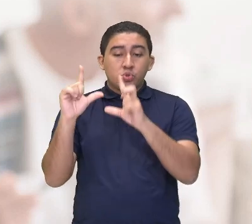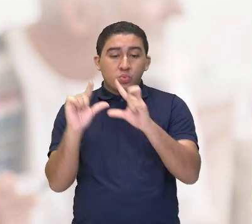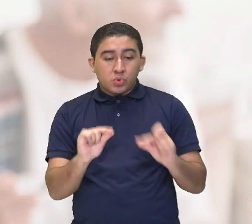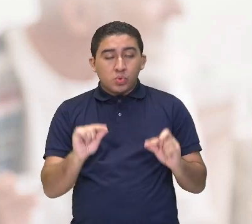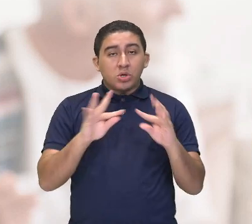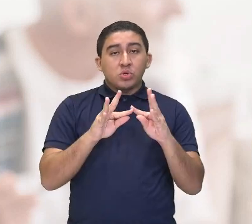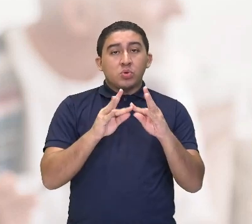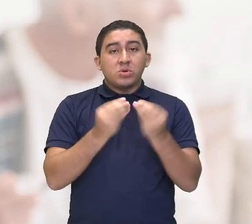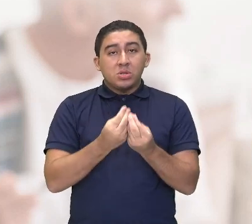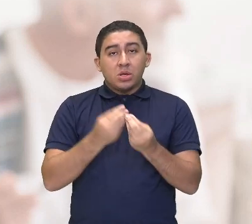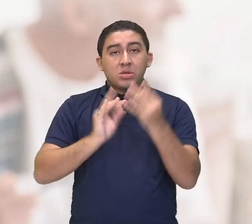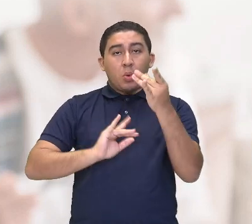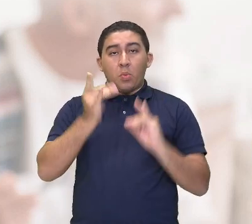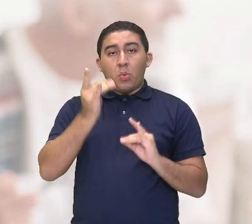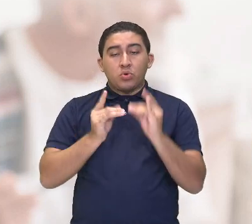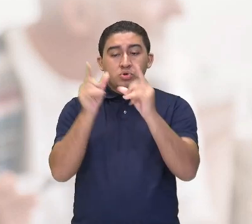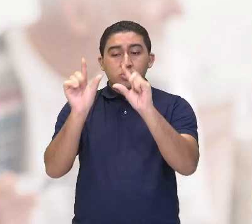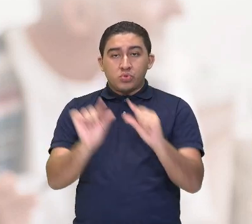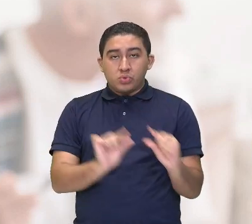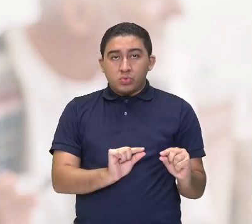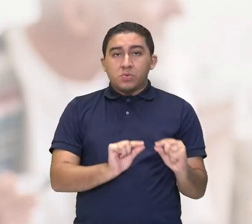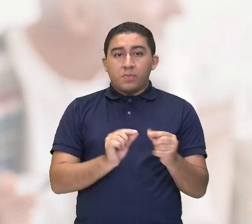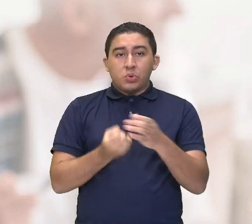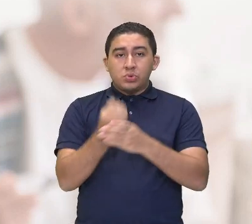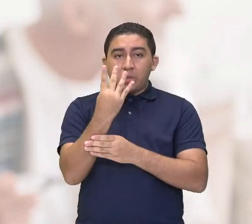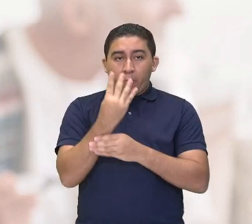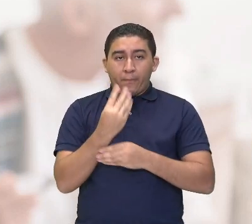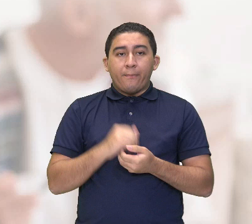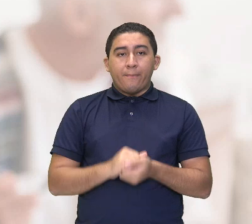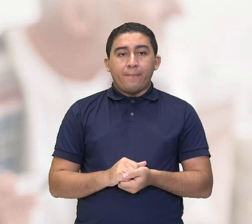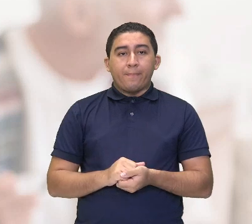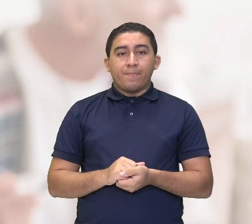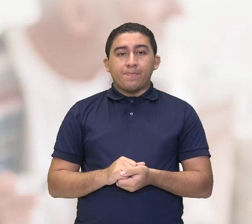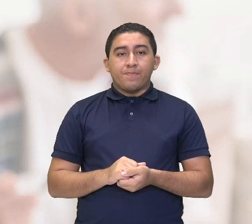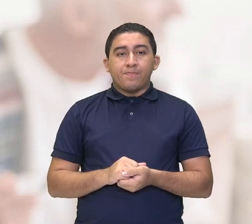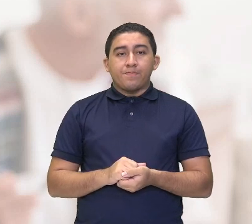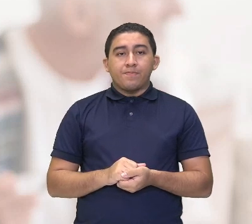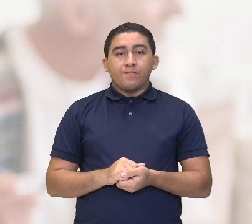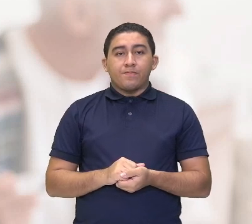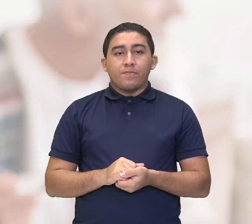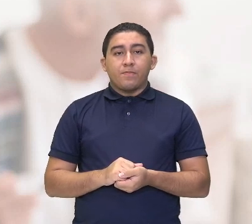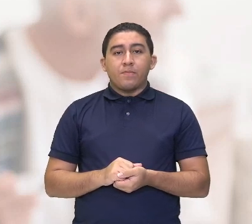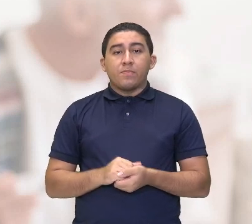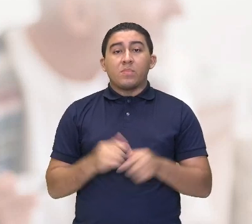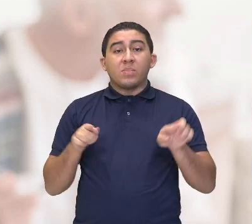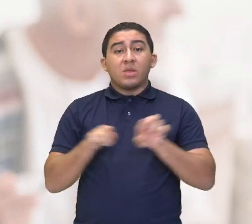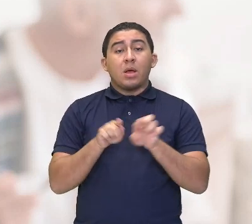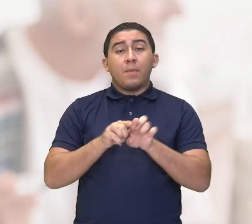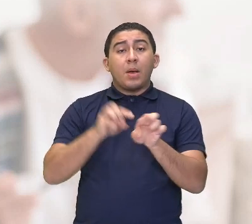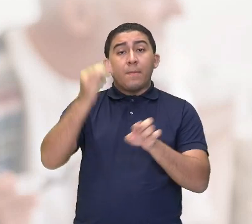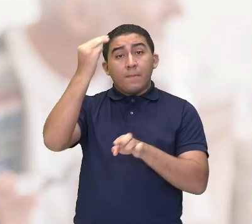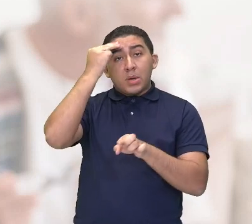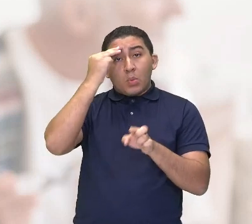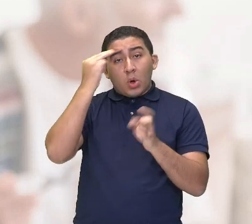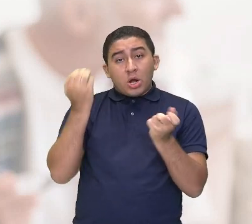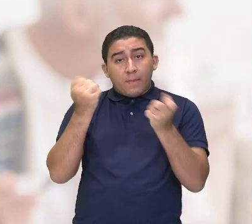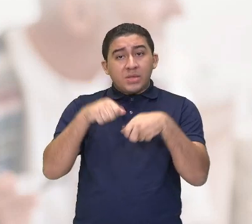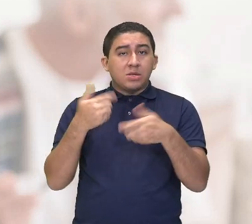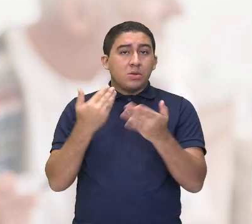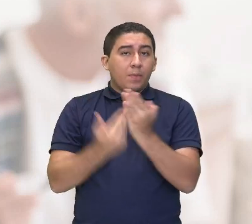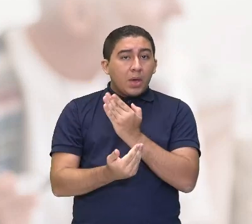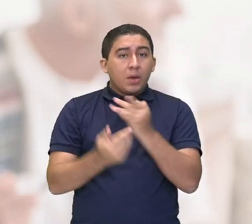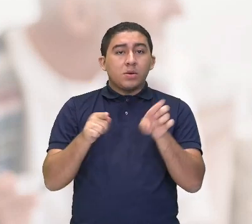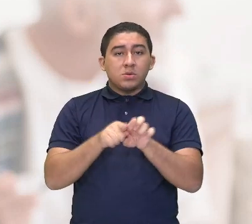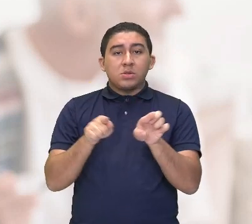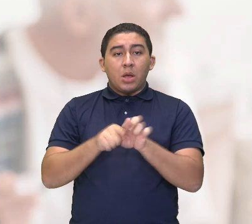produção desses neurotransmissores, certo? O que mais? Temos aí o declínio na memória e capacidade